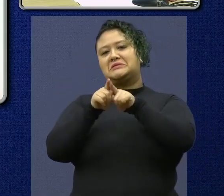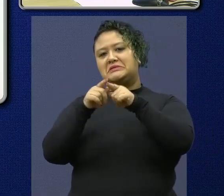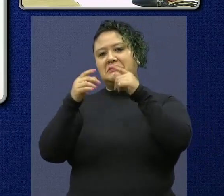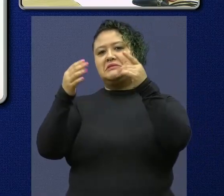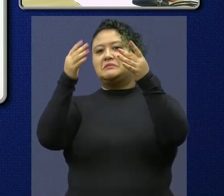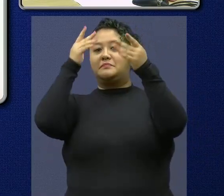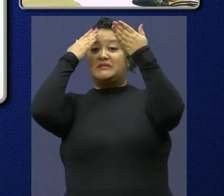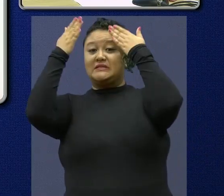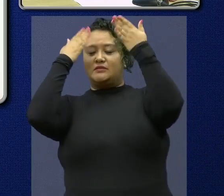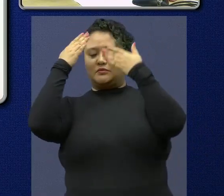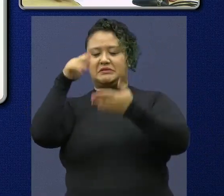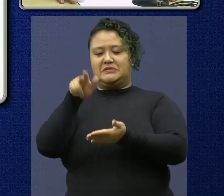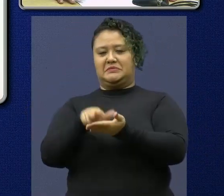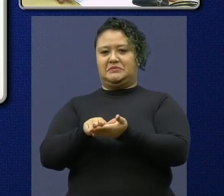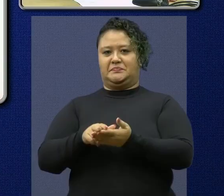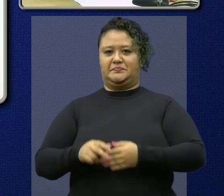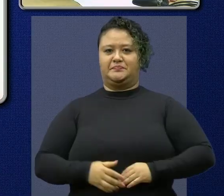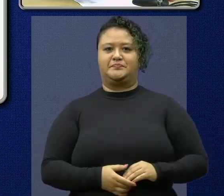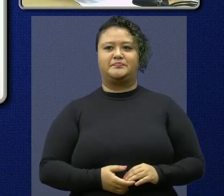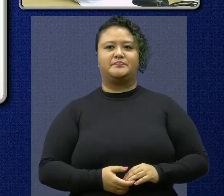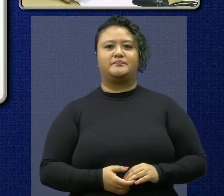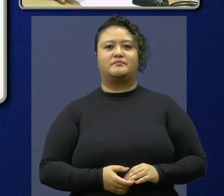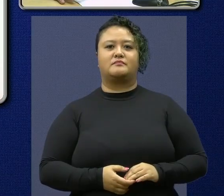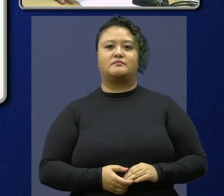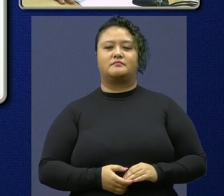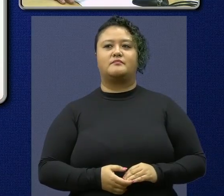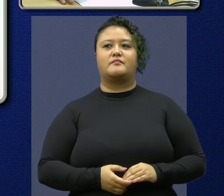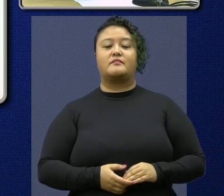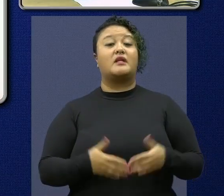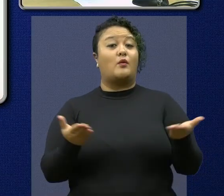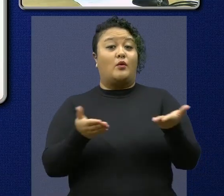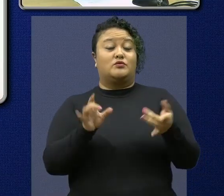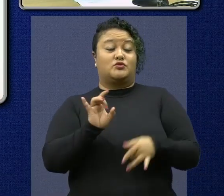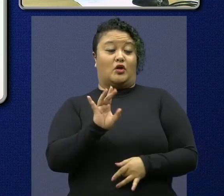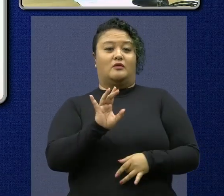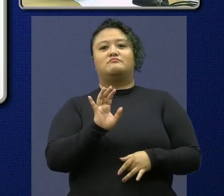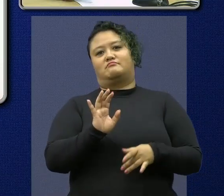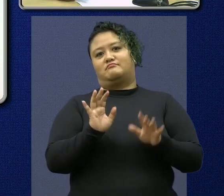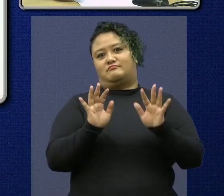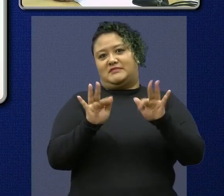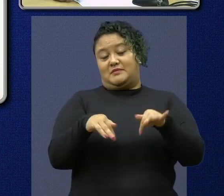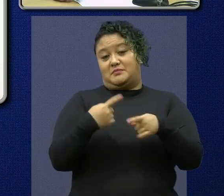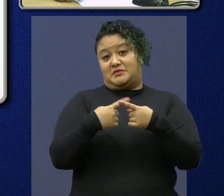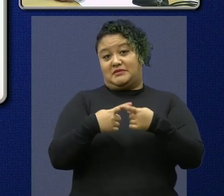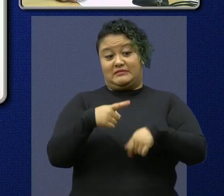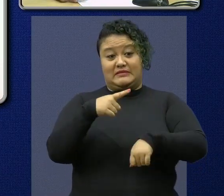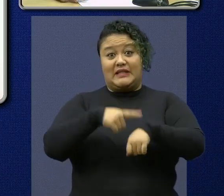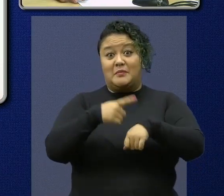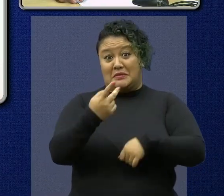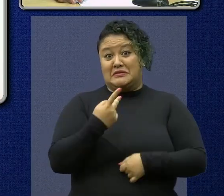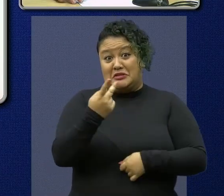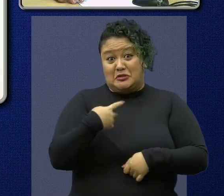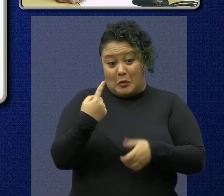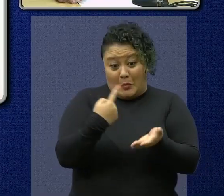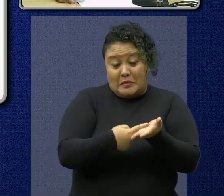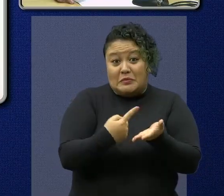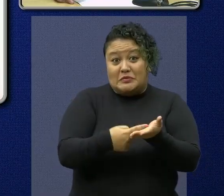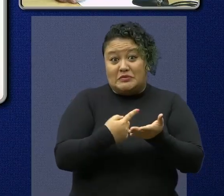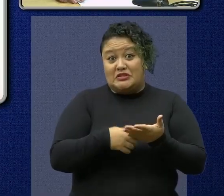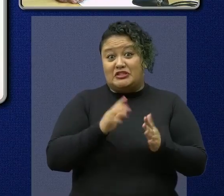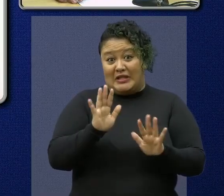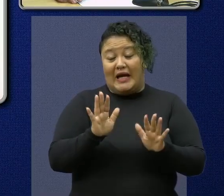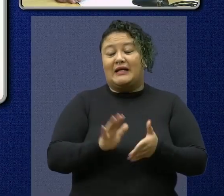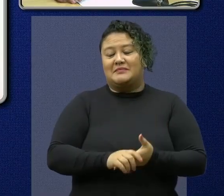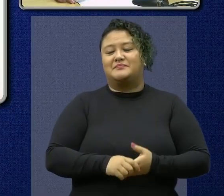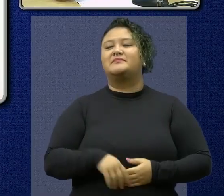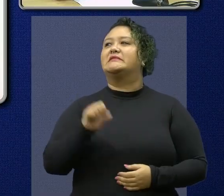individual. Muito bom. Só para encerrando mesmo, que a gente já passou do tempo que nós combinamos. Eu até passei mesmo aqui do meu horário, preciso